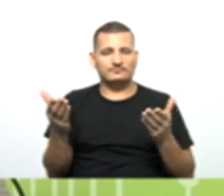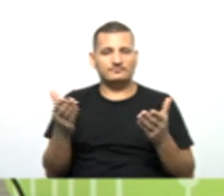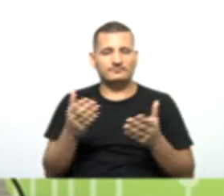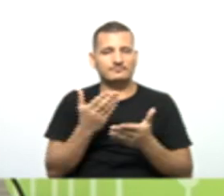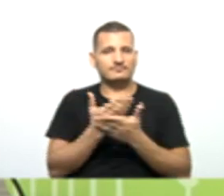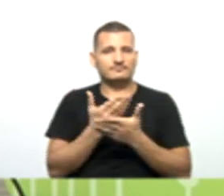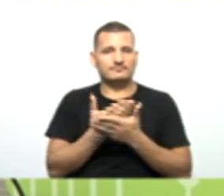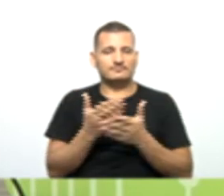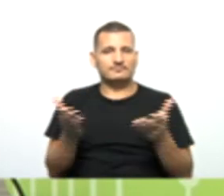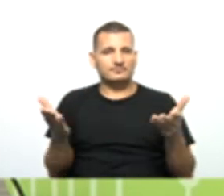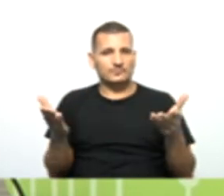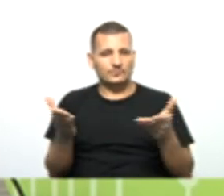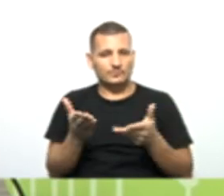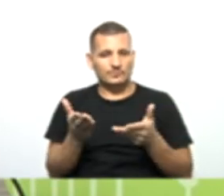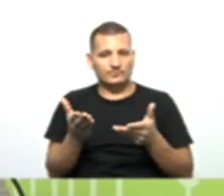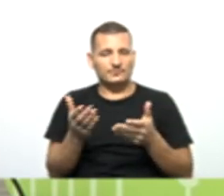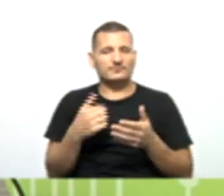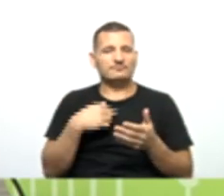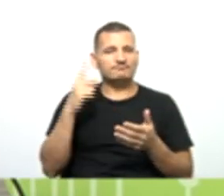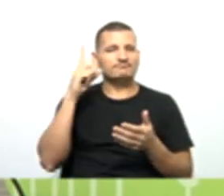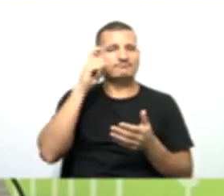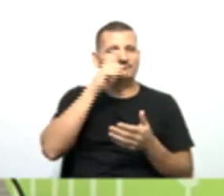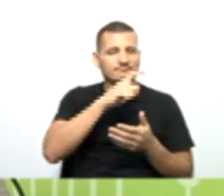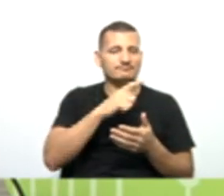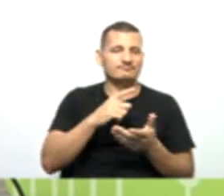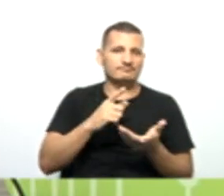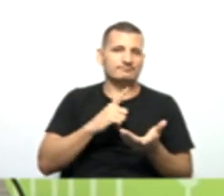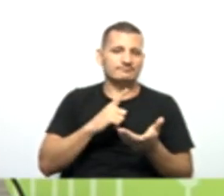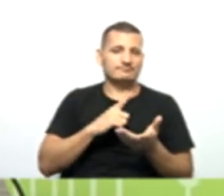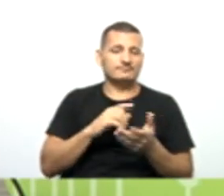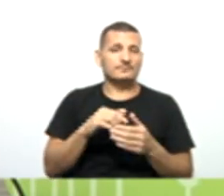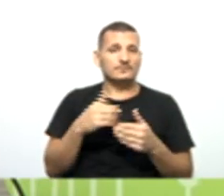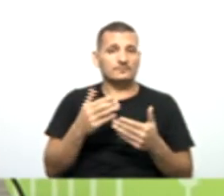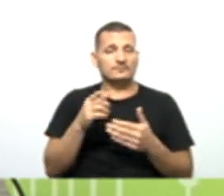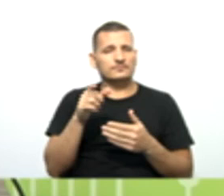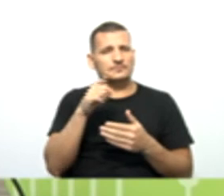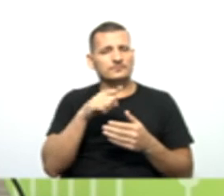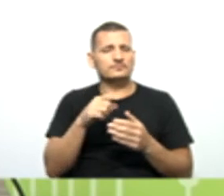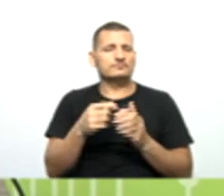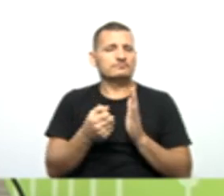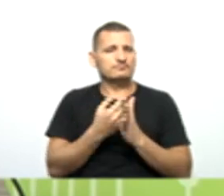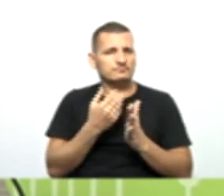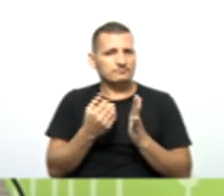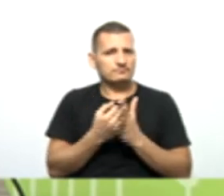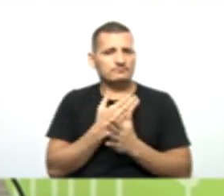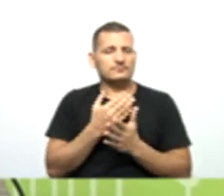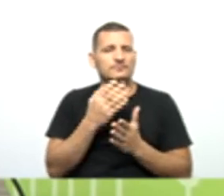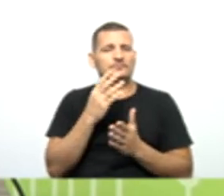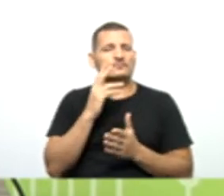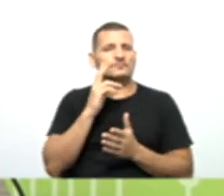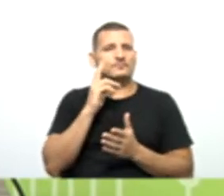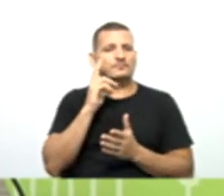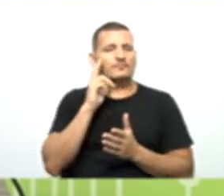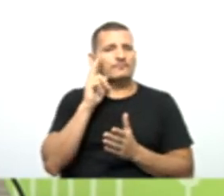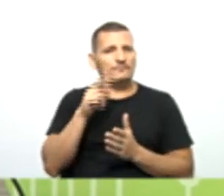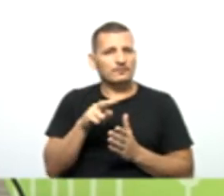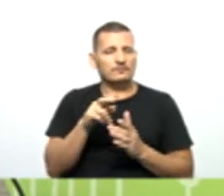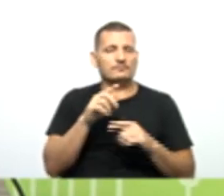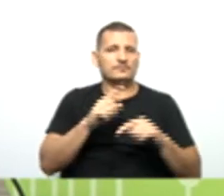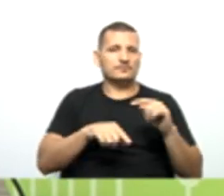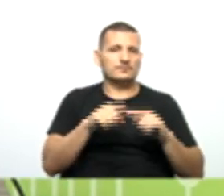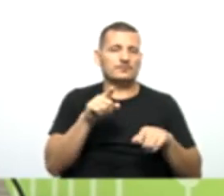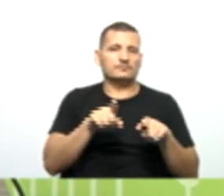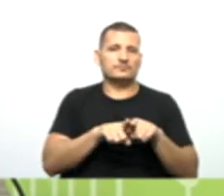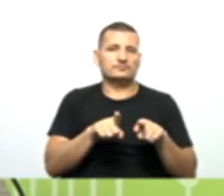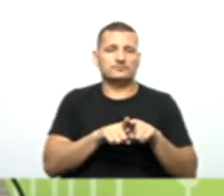aula de hoje, em meio a tantas dificuldades que a gente tem. Não deixem de participar, não deixem de ver, esse material vai estar disponível